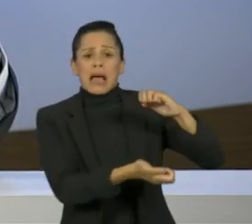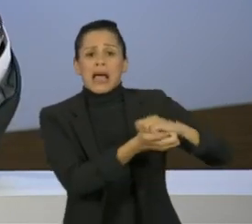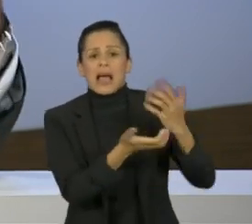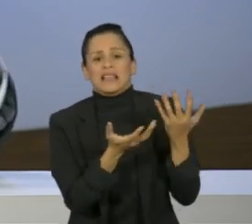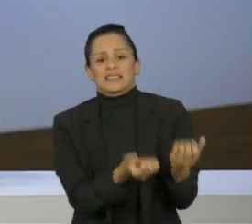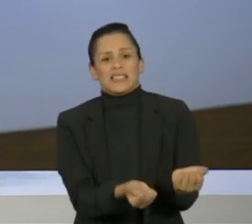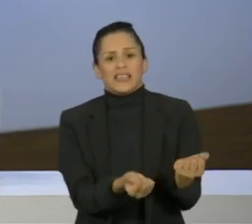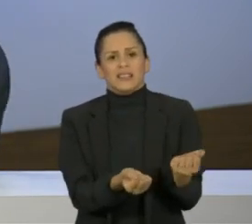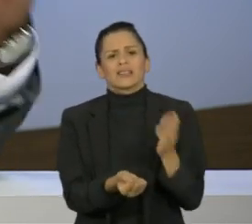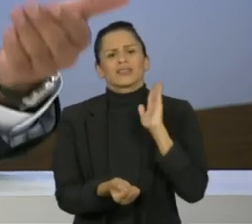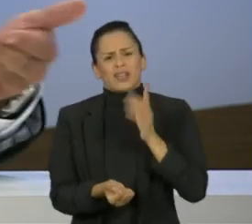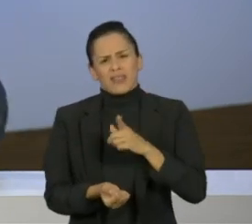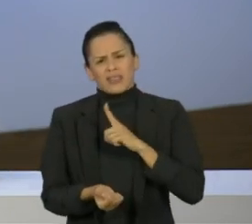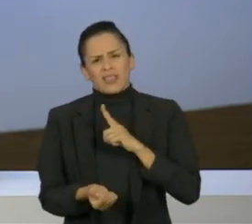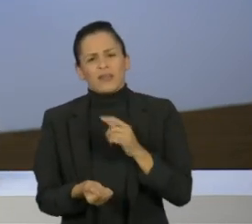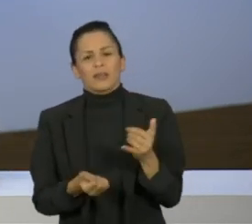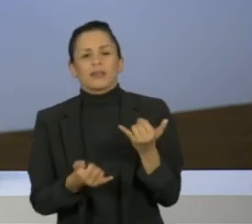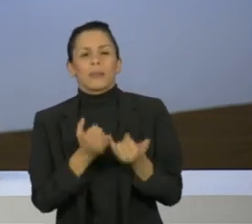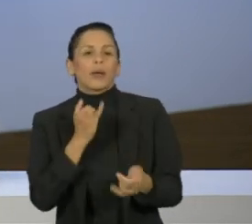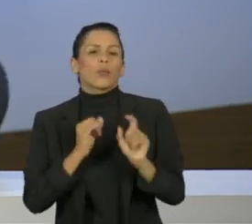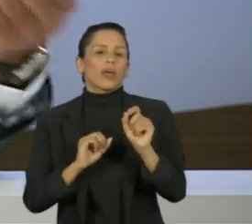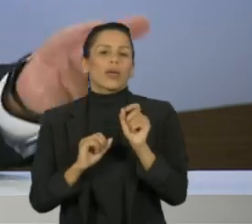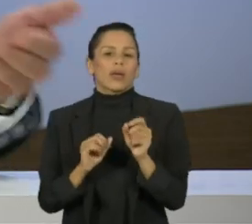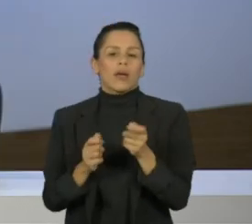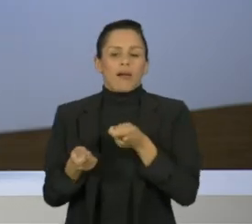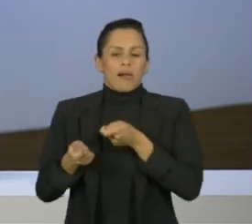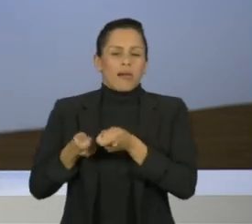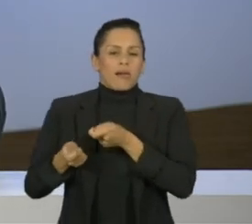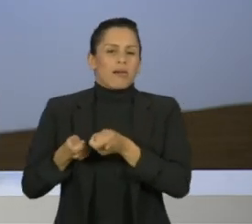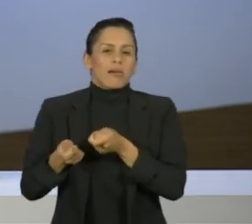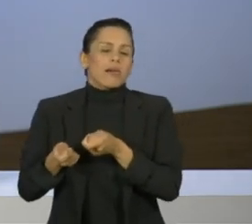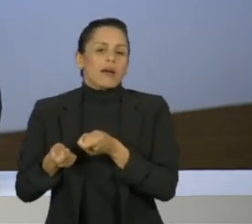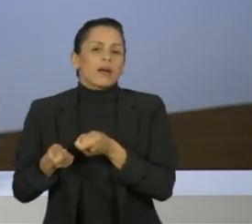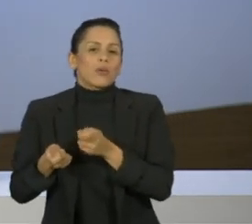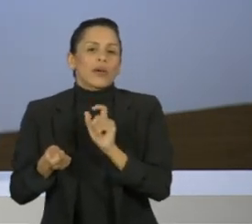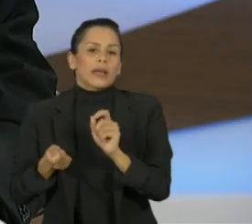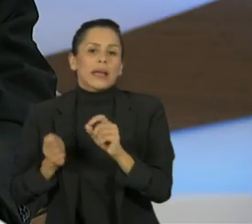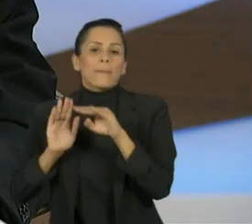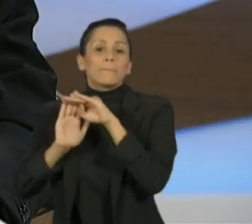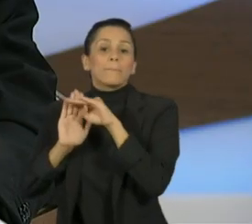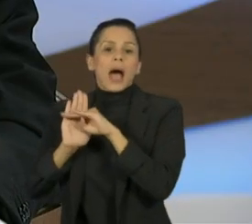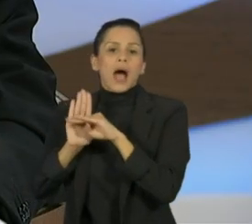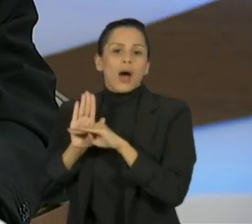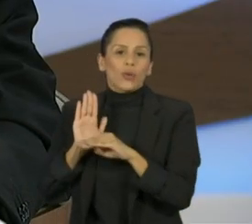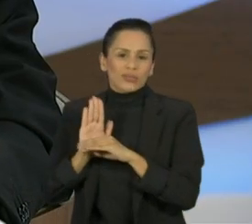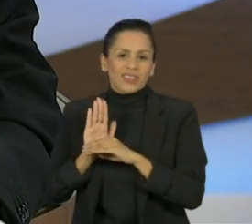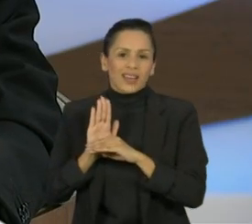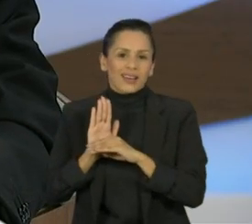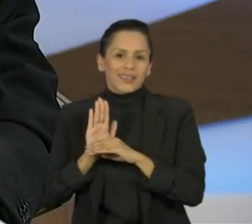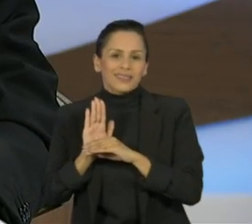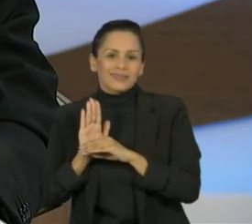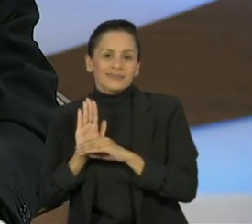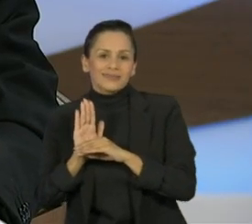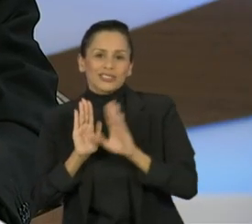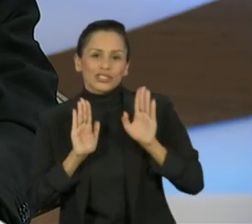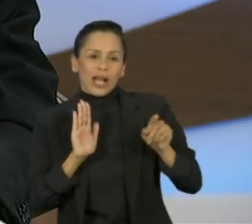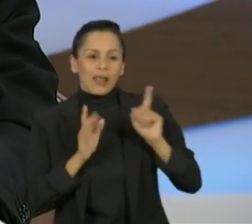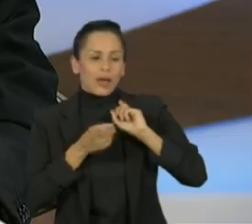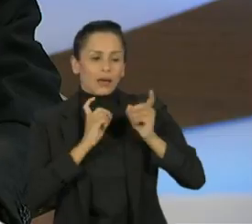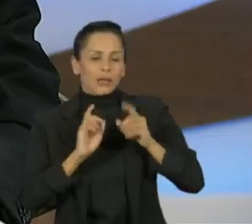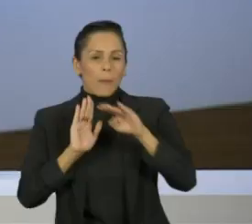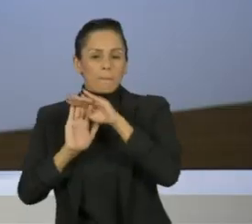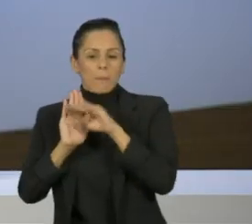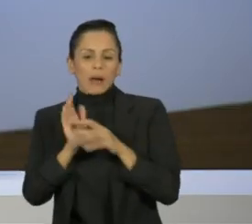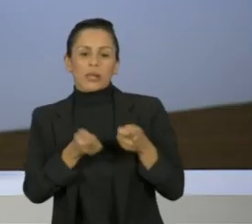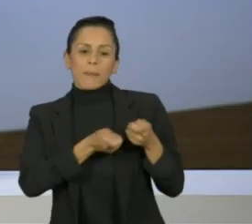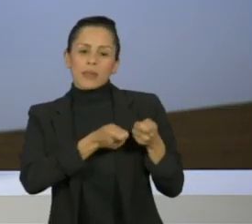já foi o supremo já foi acusado e os presidentes do prêmio já foi acusado de manipular pauta do tribunal é para responder o momento político o